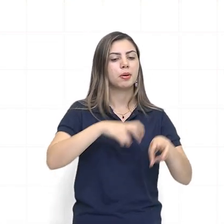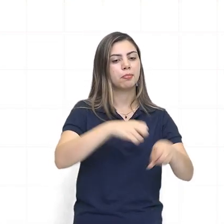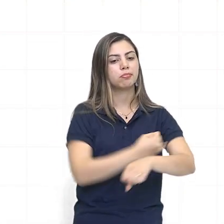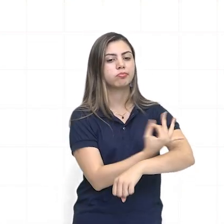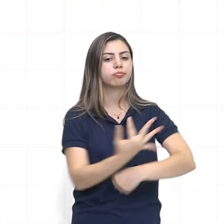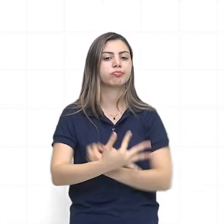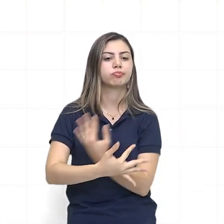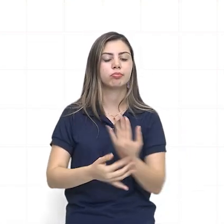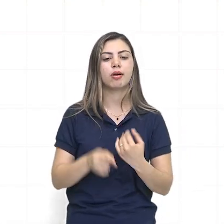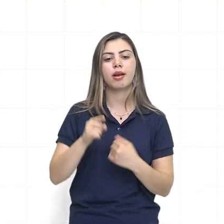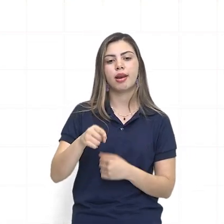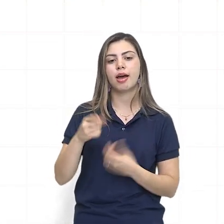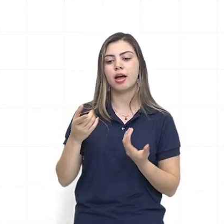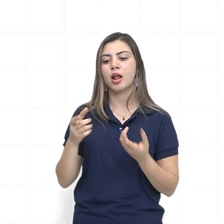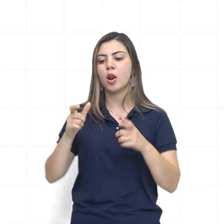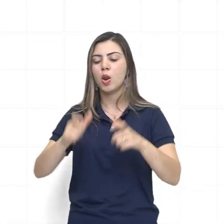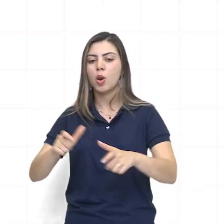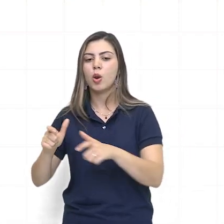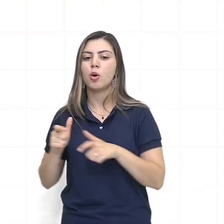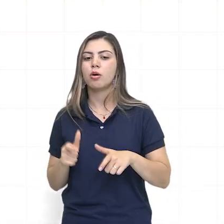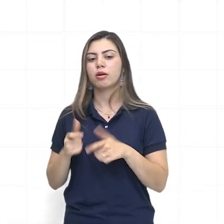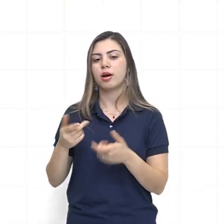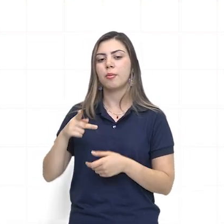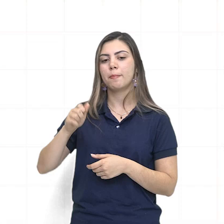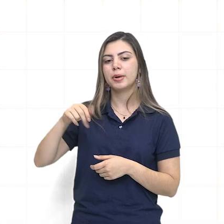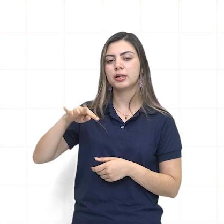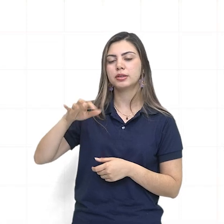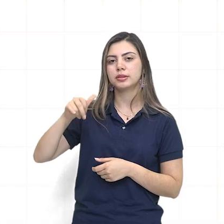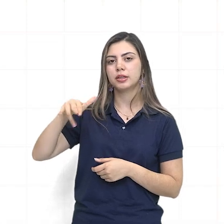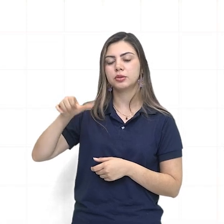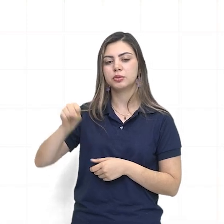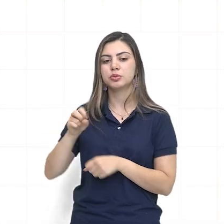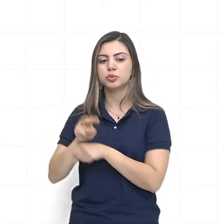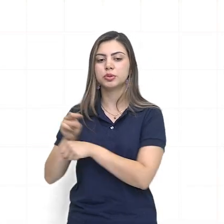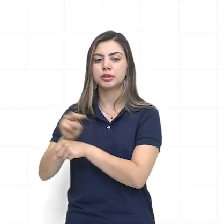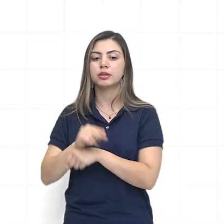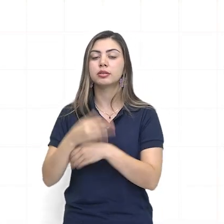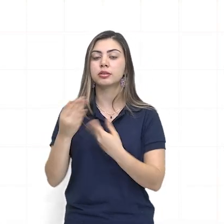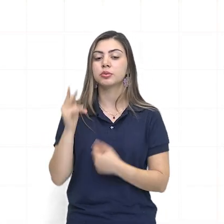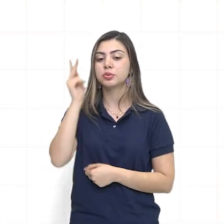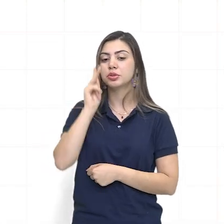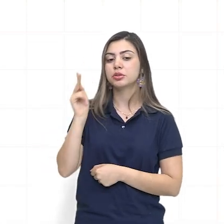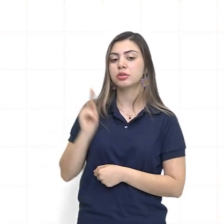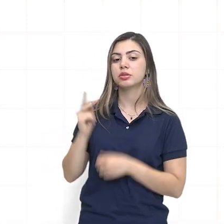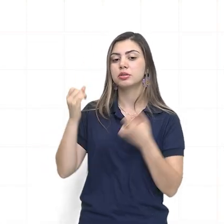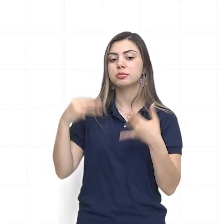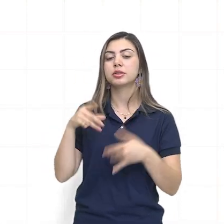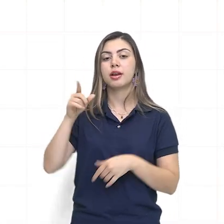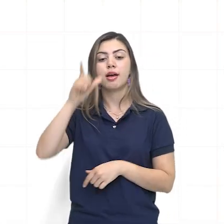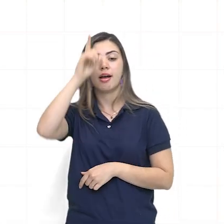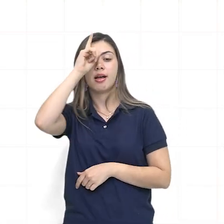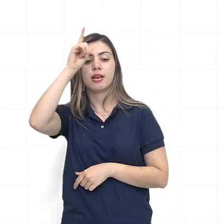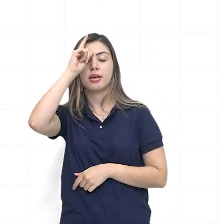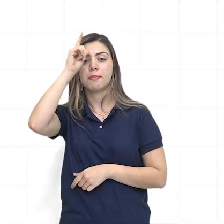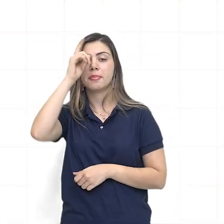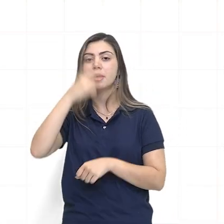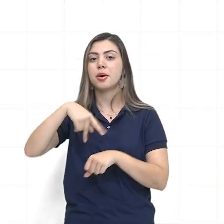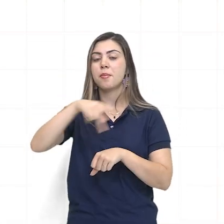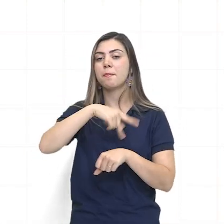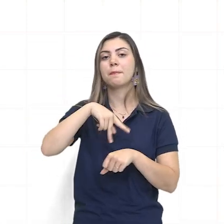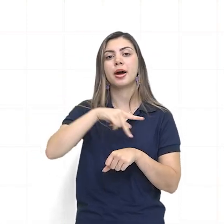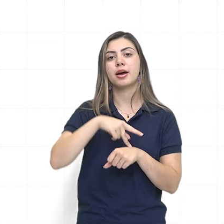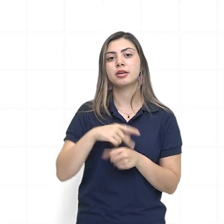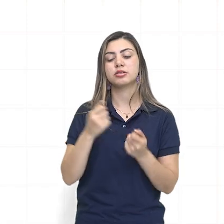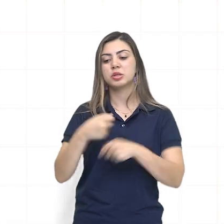agricultura, drenavam pântanos. Segundo o historiador Thomas Wood Jr., por eles a Alemanha tornou-se um